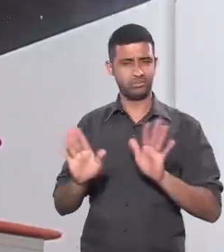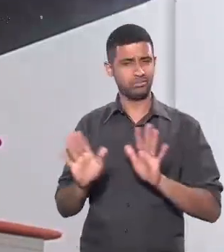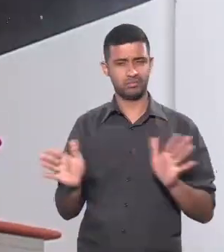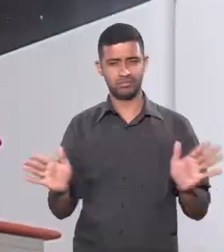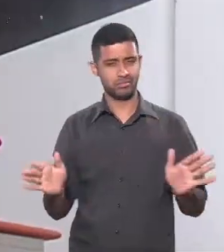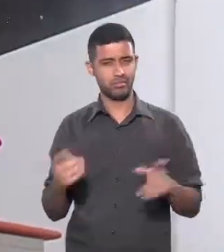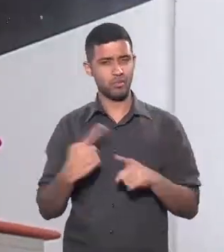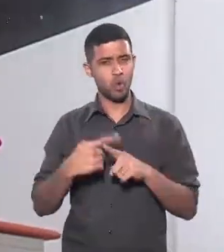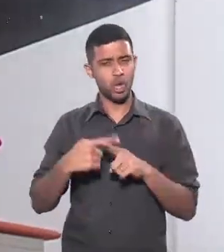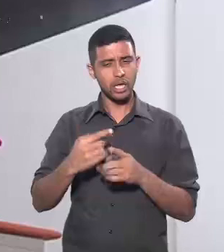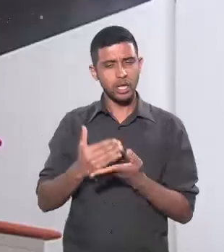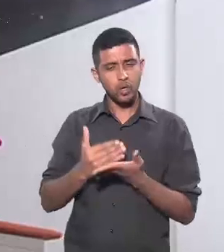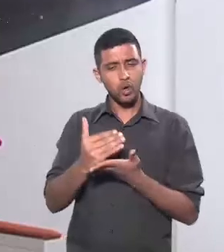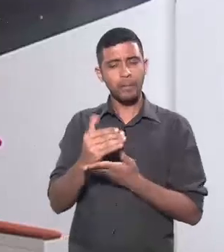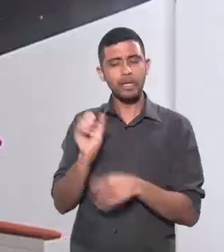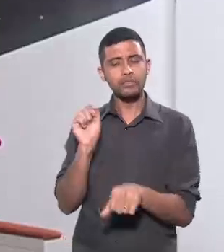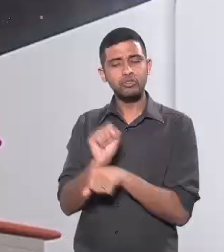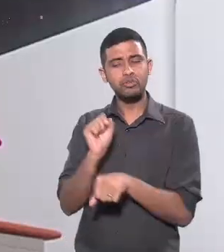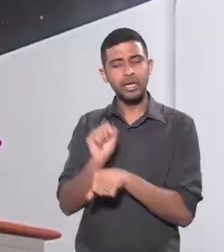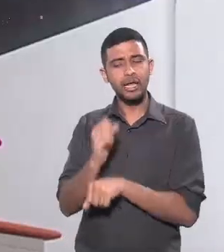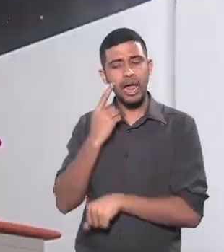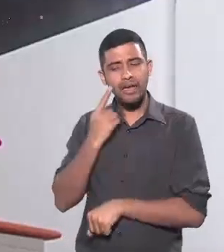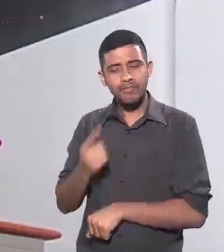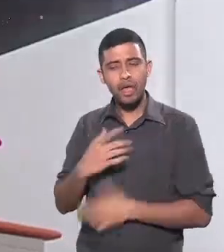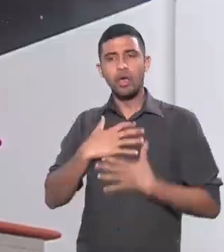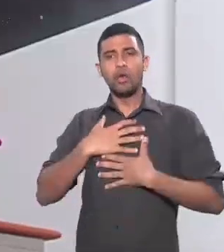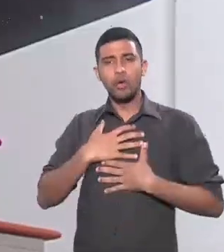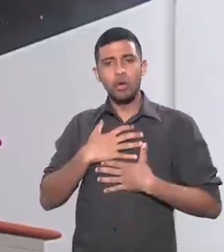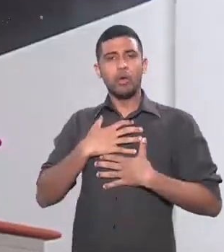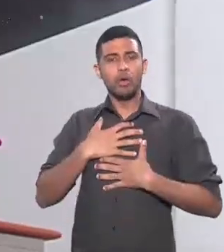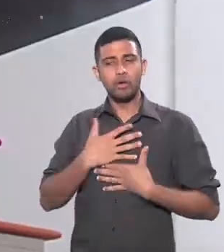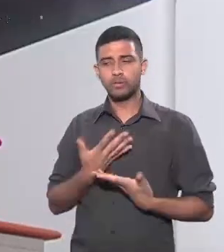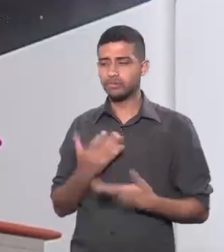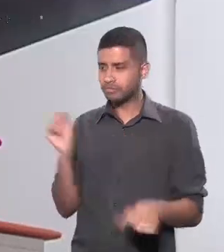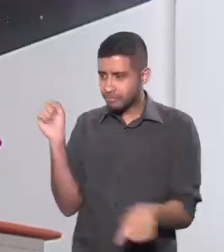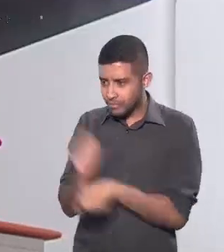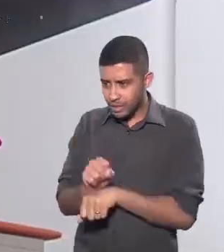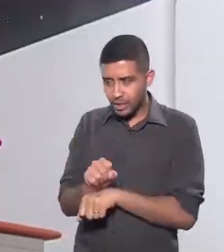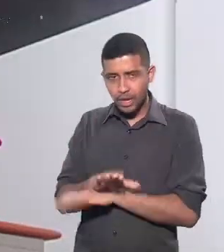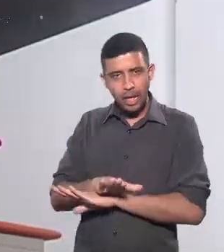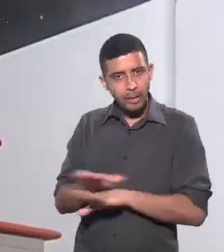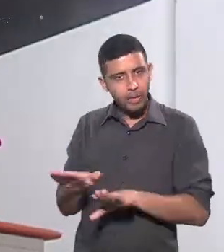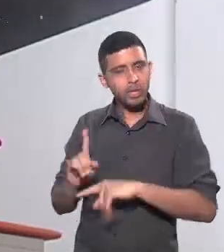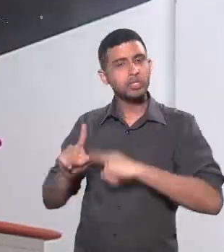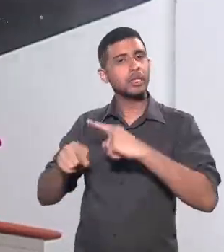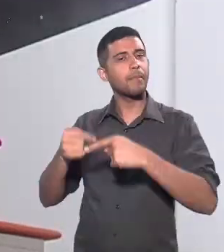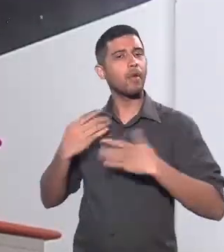primeiro momento inicial a gente esperar passar o processo inicial da convulsão para